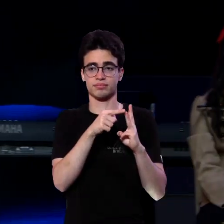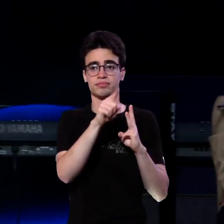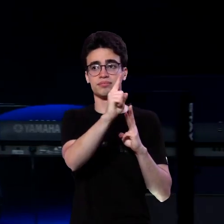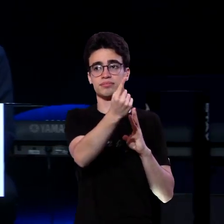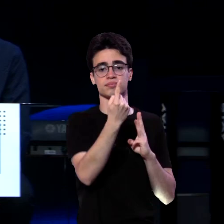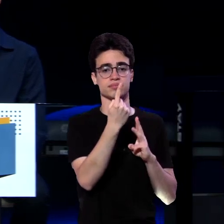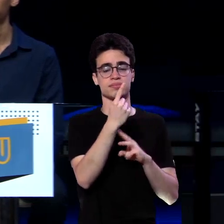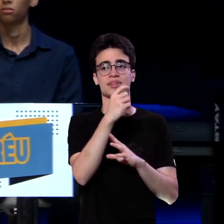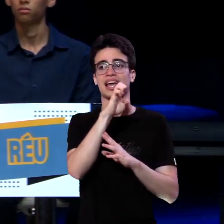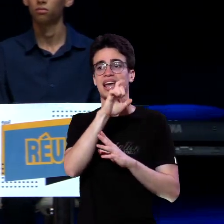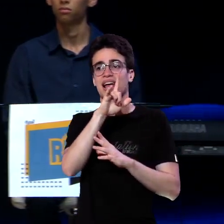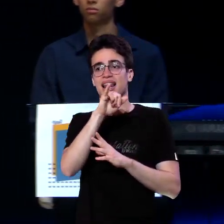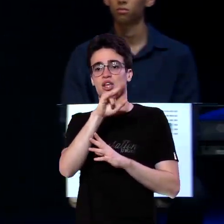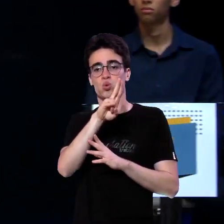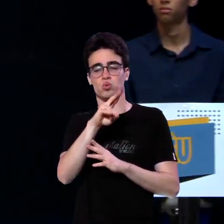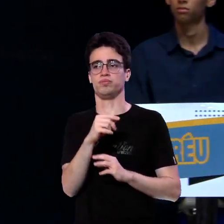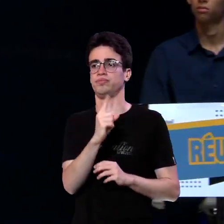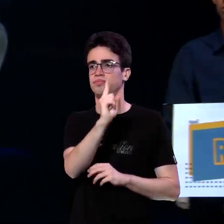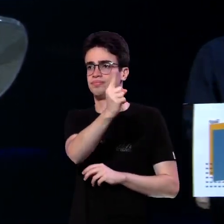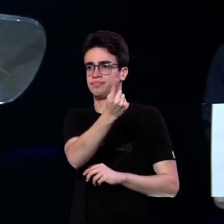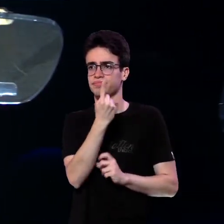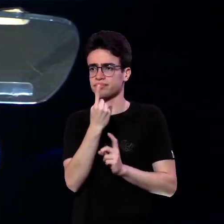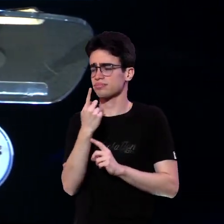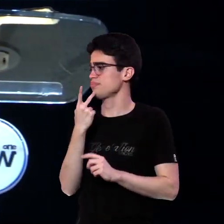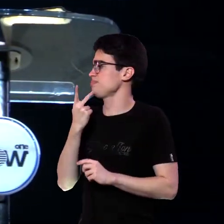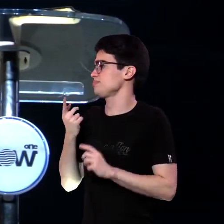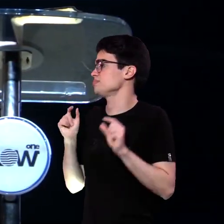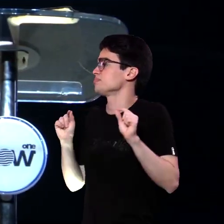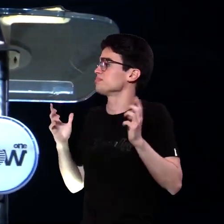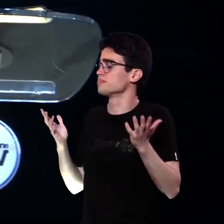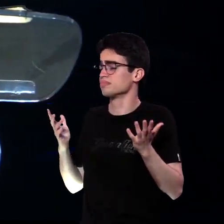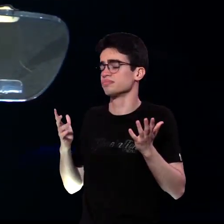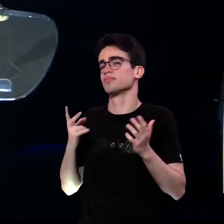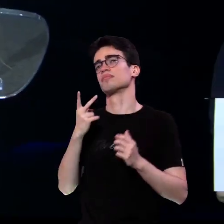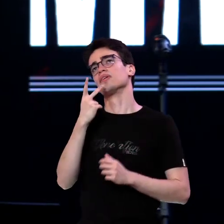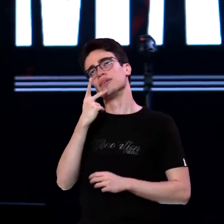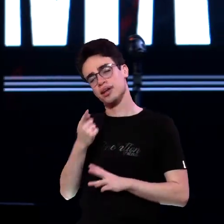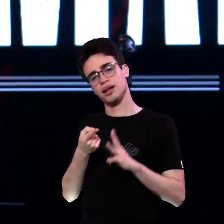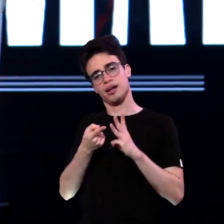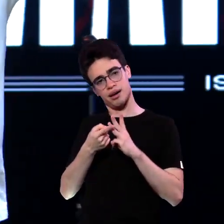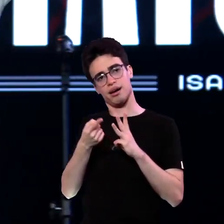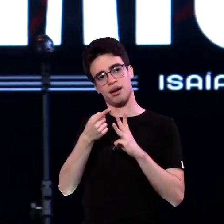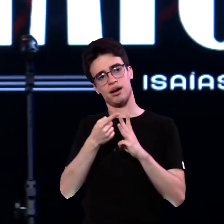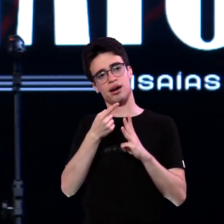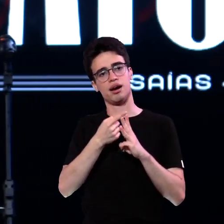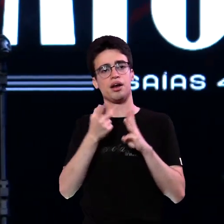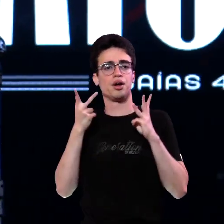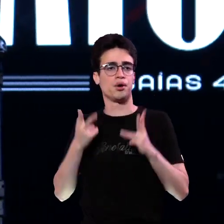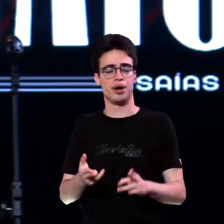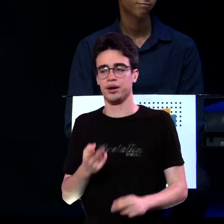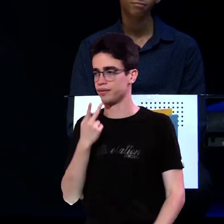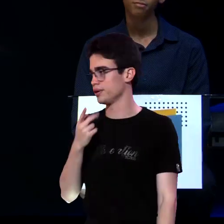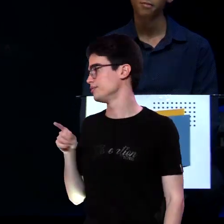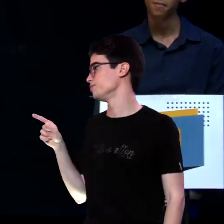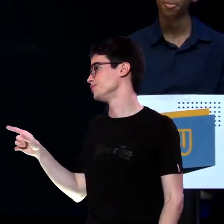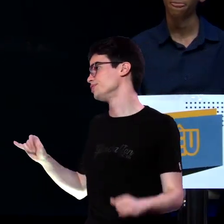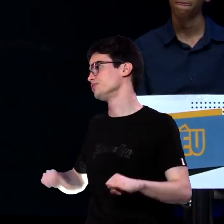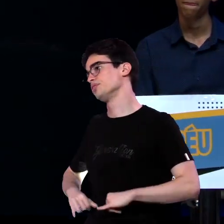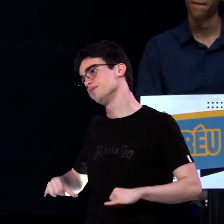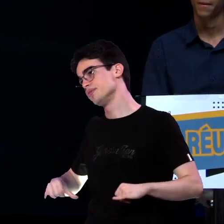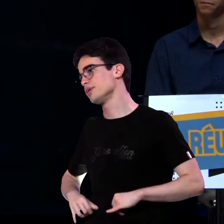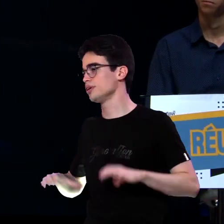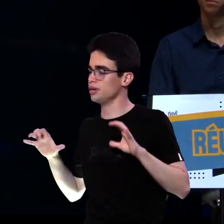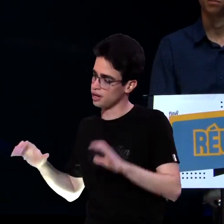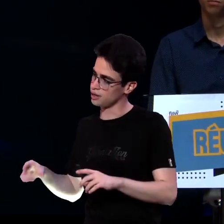é Eliú. Mas aí ele começa dizendo a mesma coisa que os outros 3 amigos disseram. Você está sofrendo